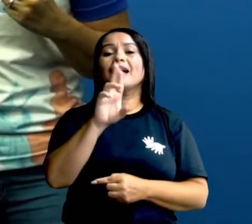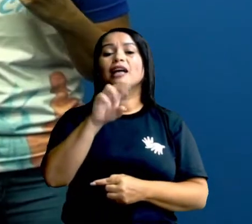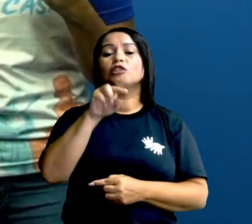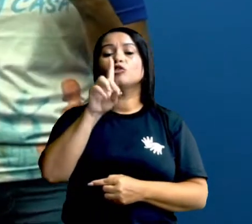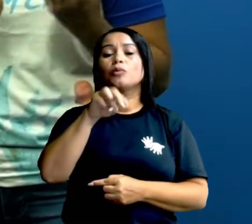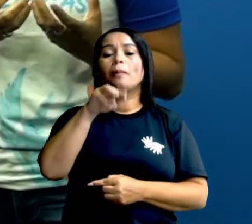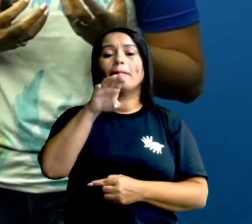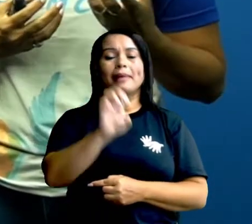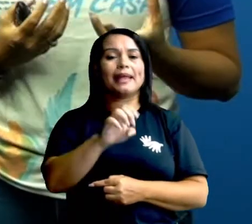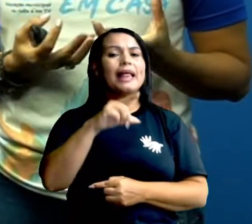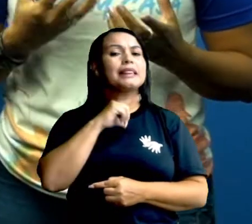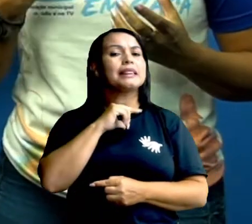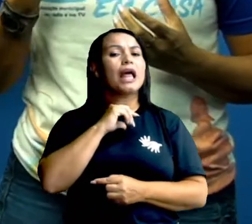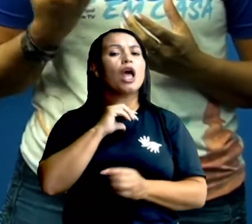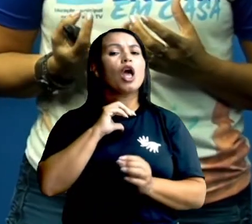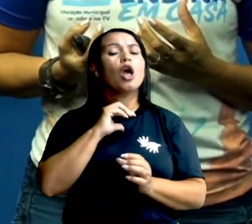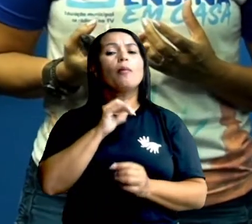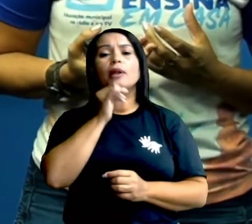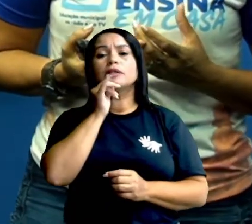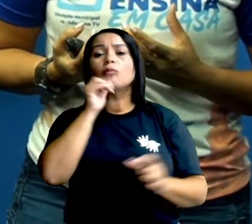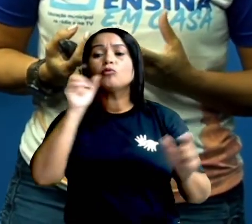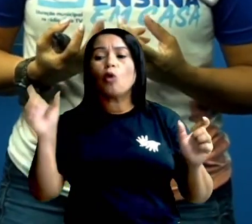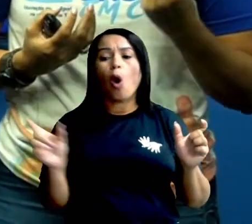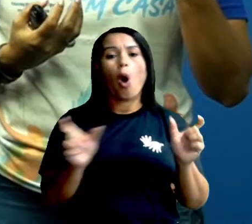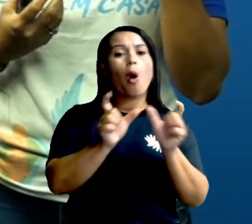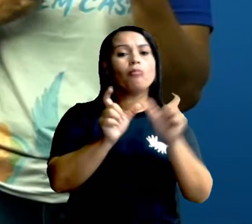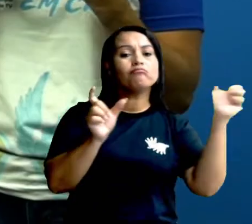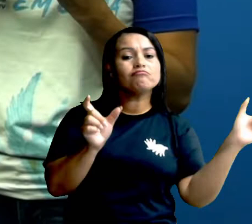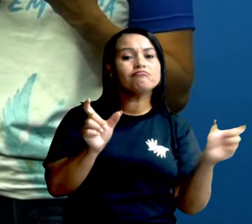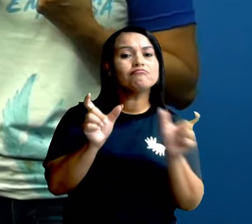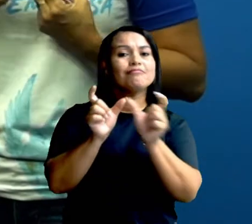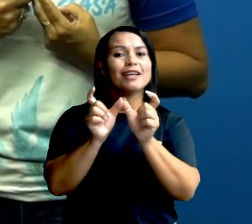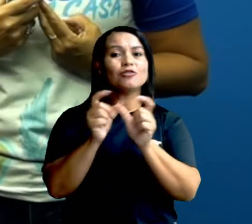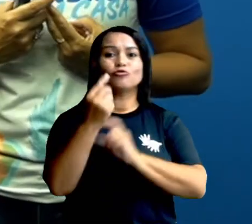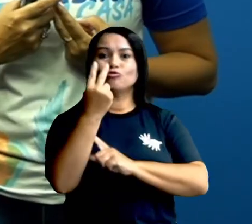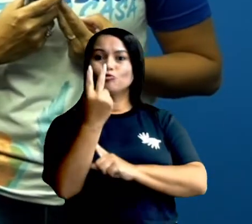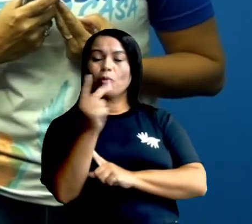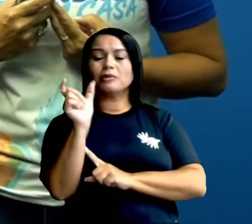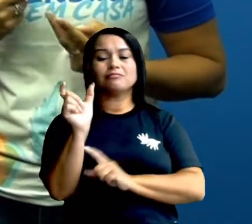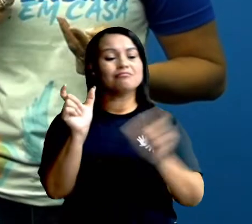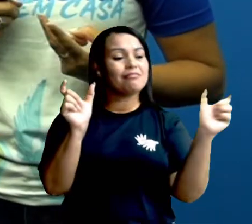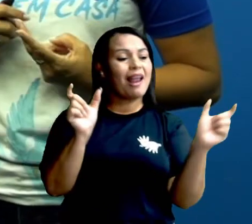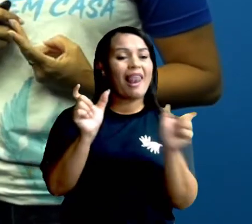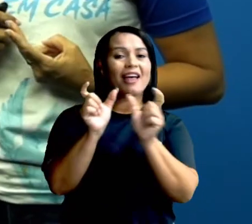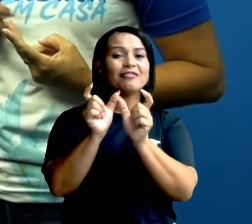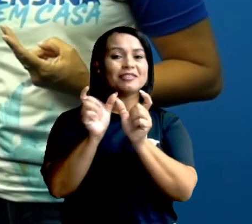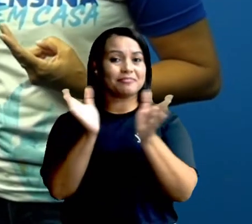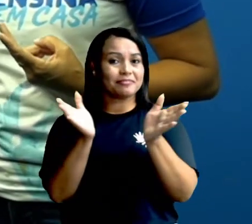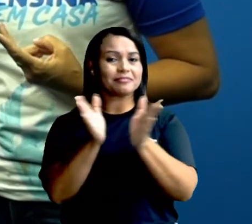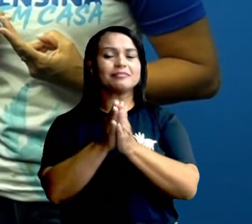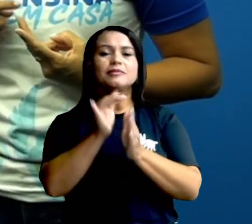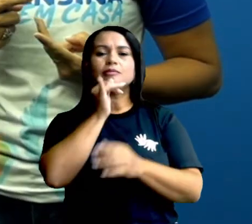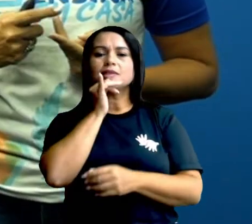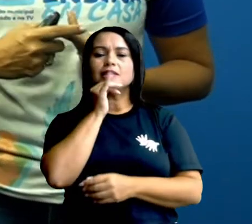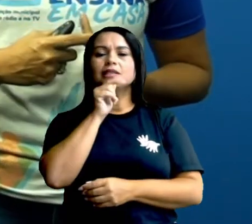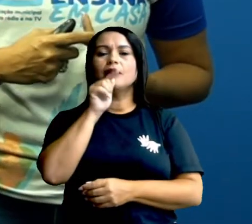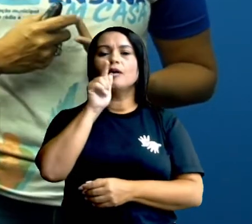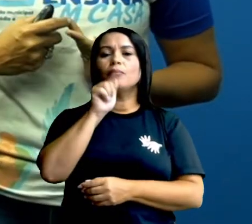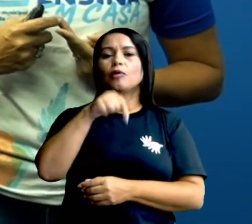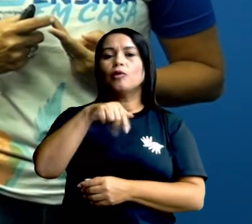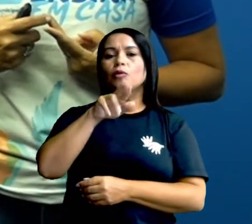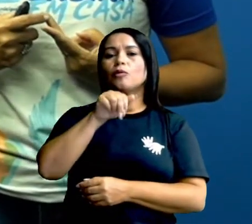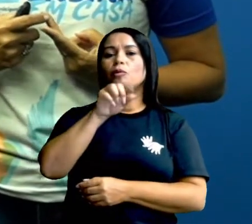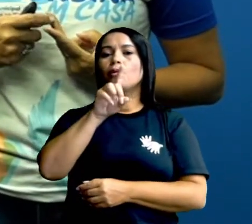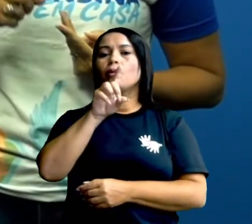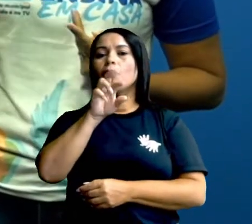certo? Composto são aqueles substantivos que são escritos com 2 palavras. Então, por exemplo,